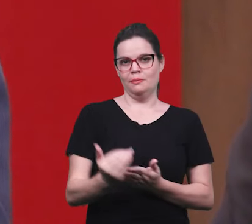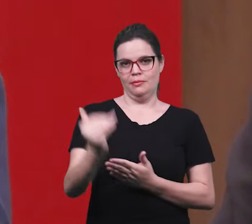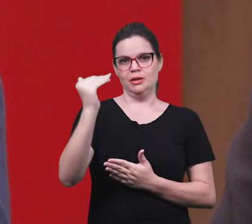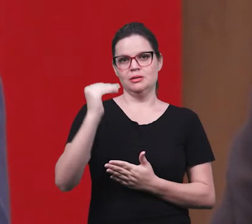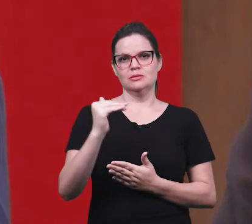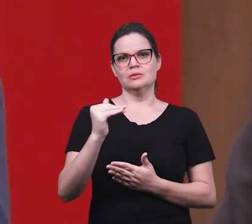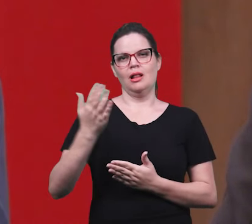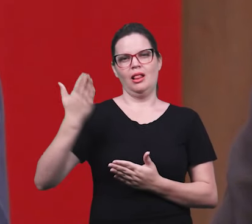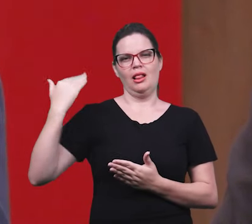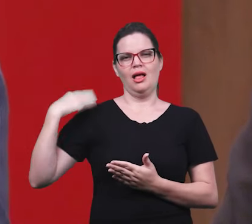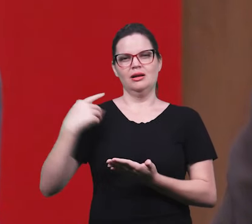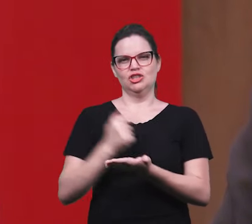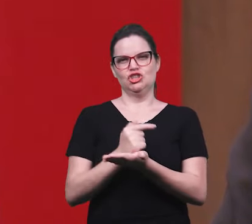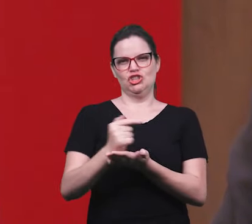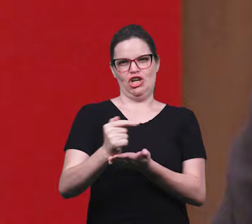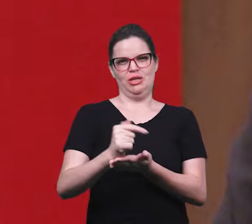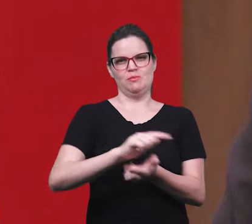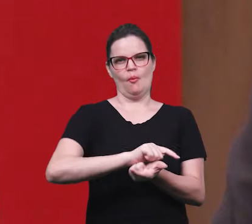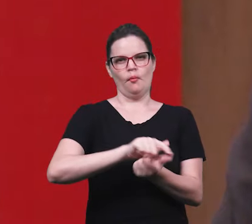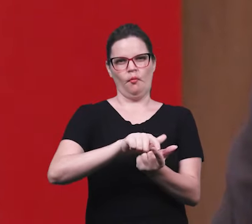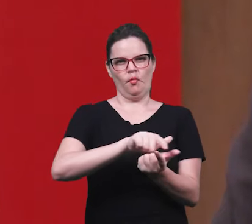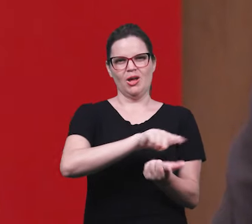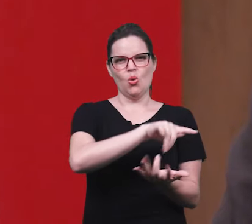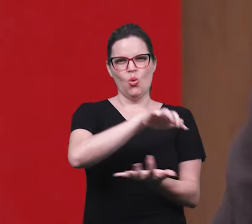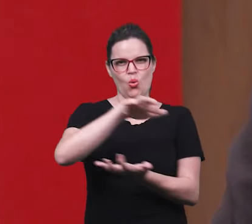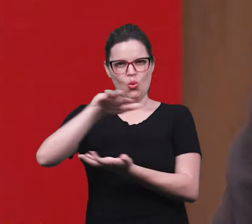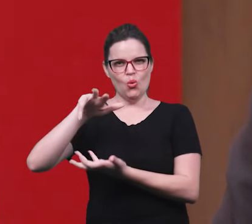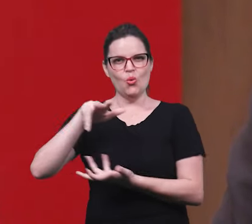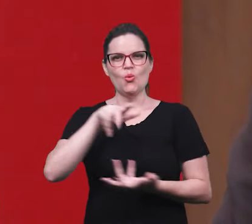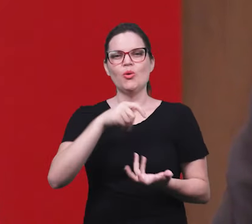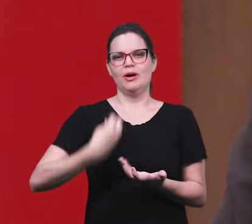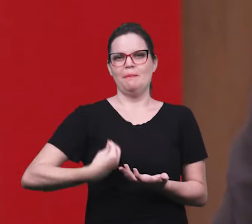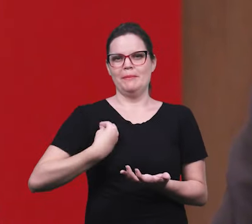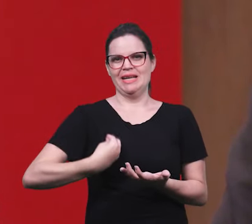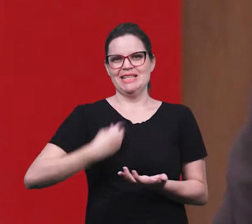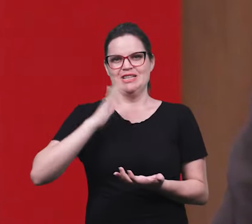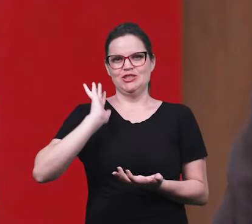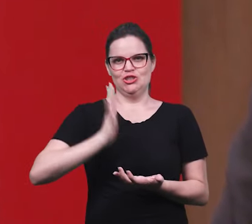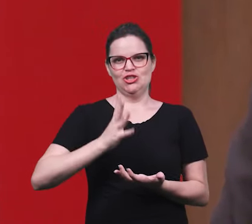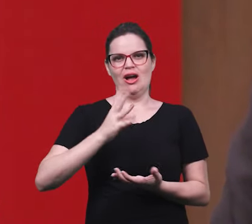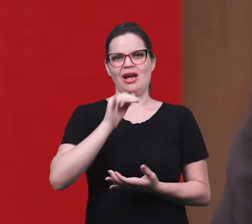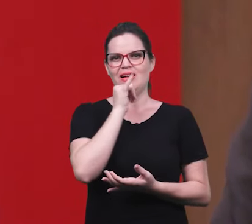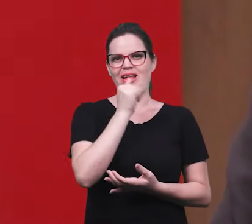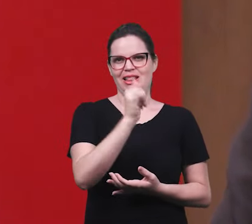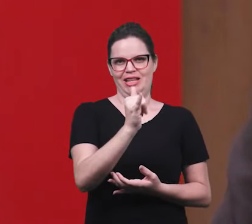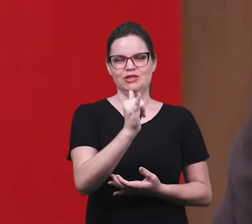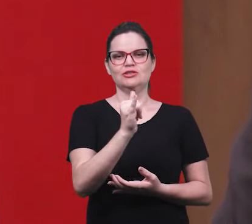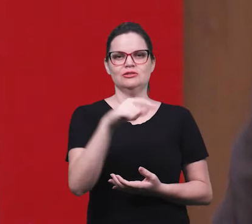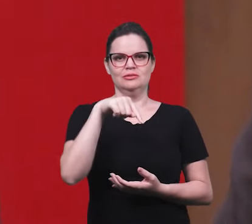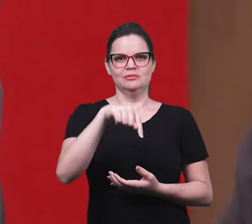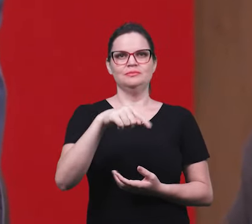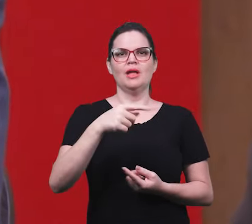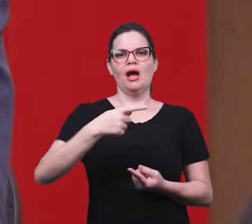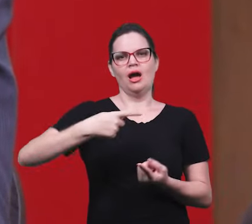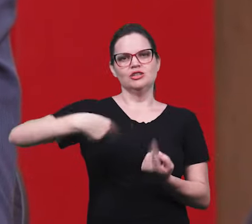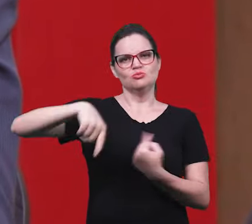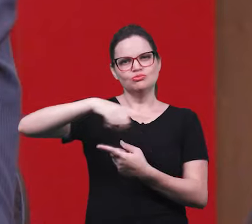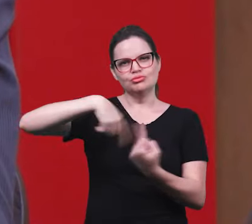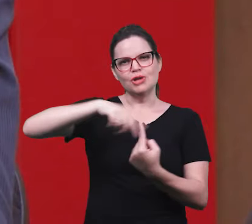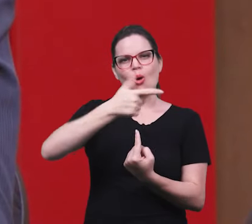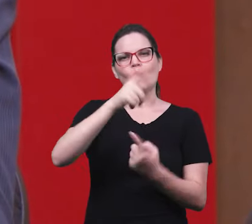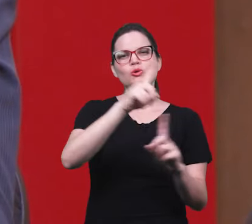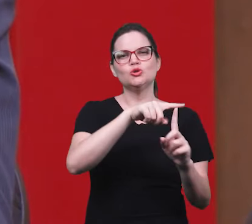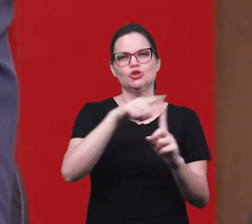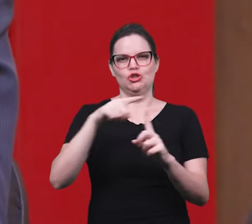criação. Então, essa energia presente na obra criadora, ela é convertida em várias outras,